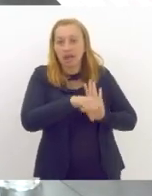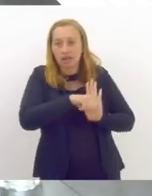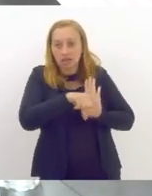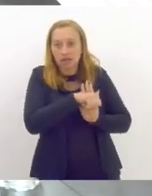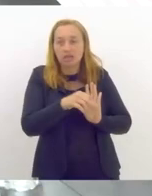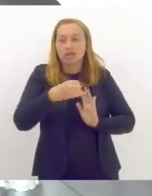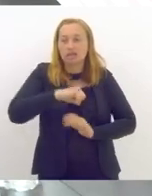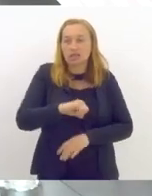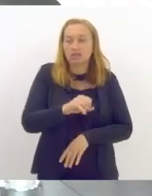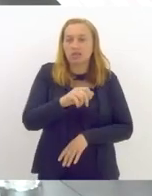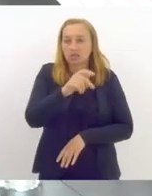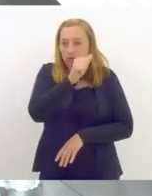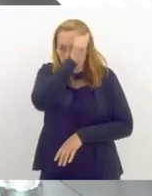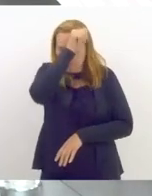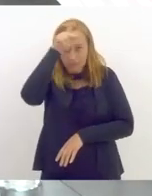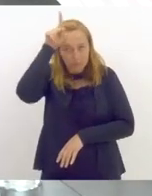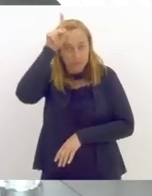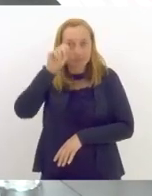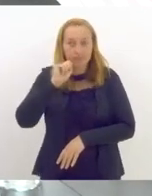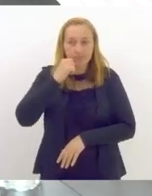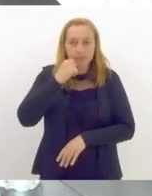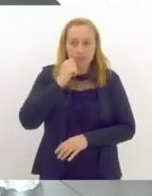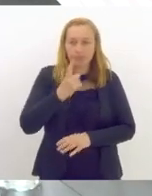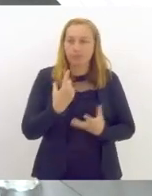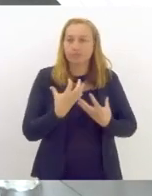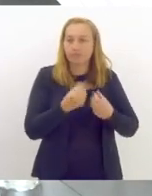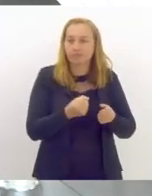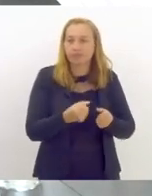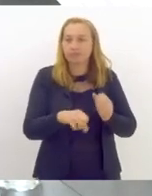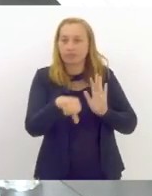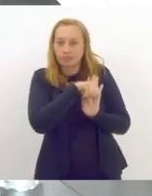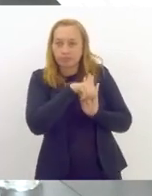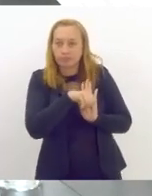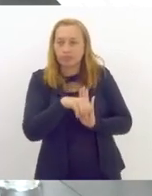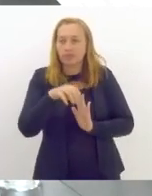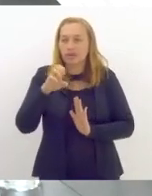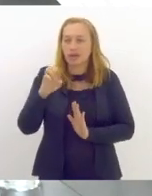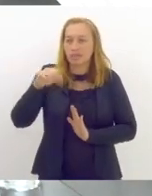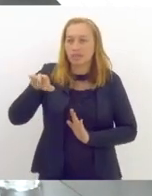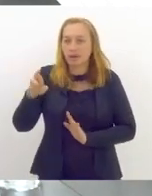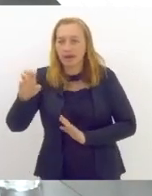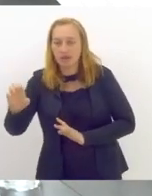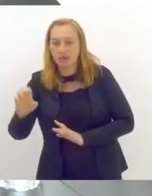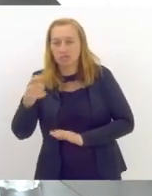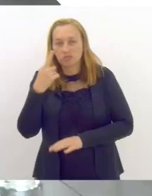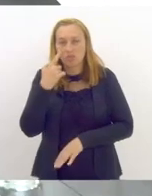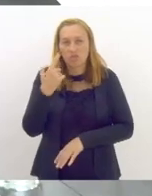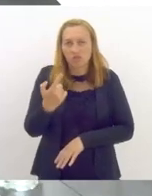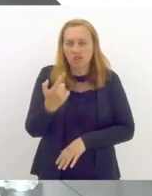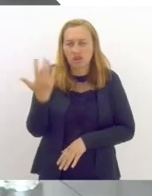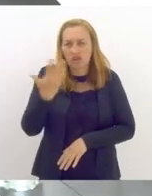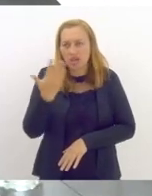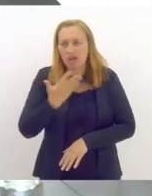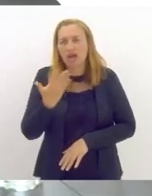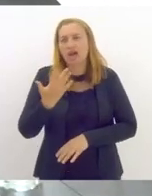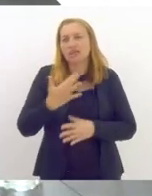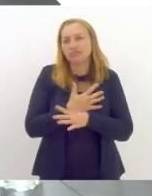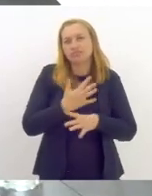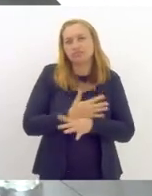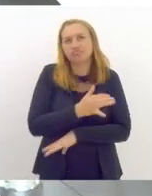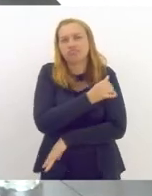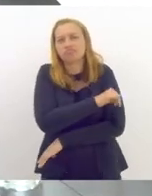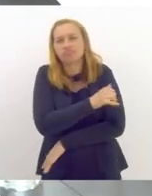tomasse alguma atitude então aqui quero deixar registrado que a emerge não vê o Eduardo Paes nem a cidade do Rio de Janeiro